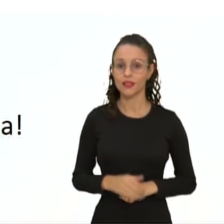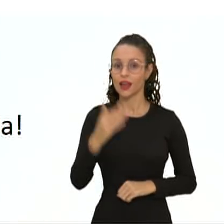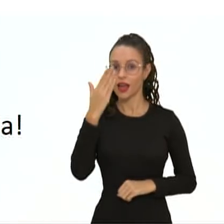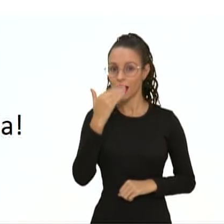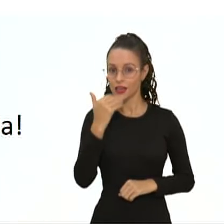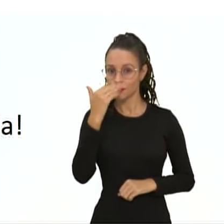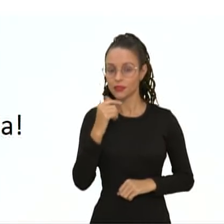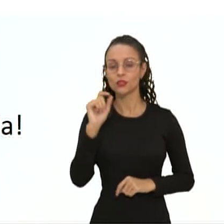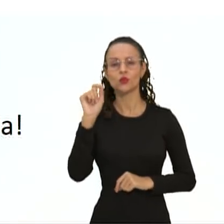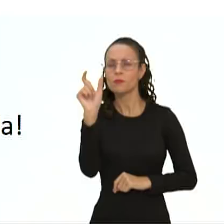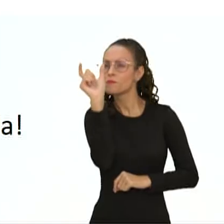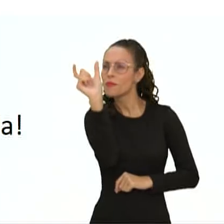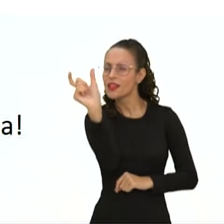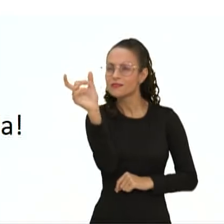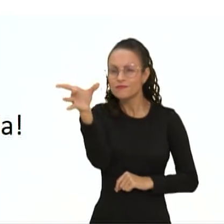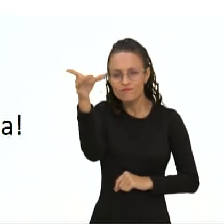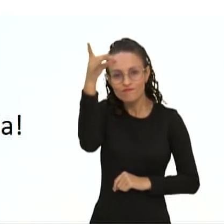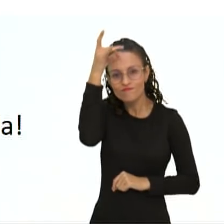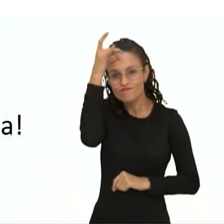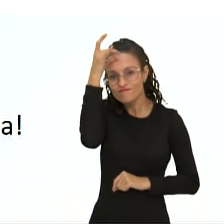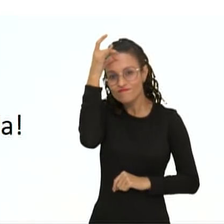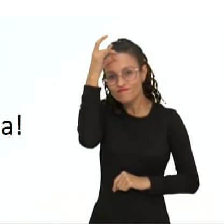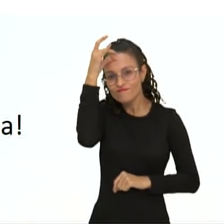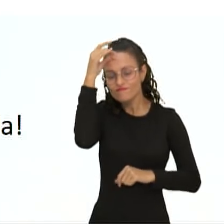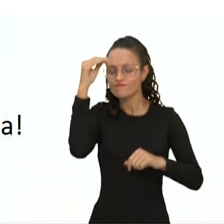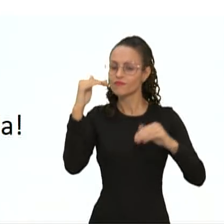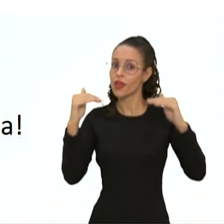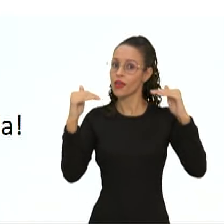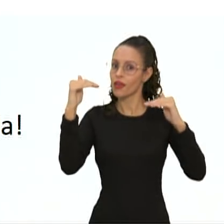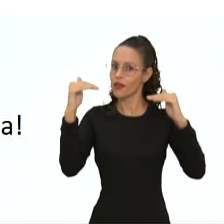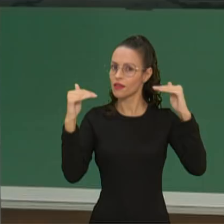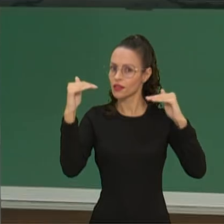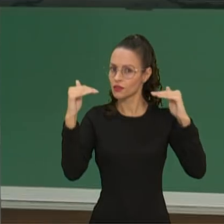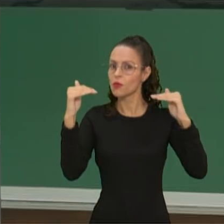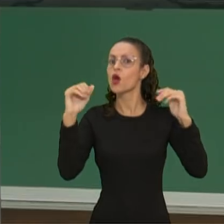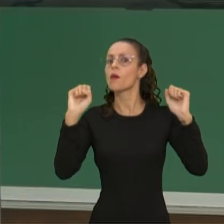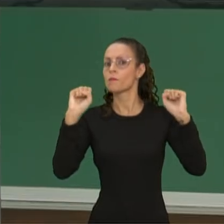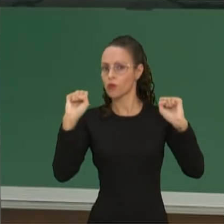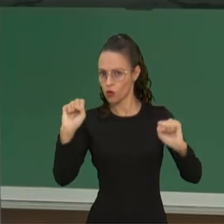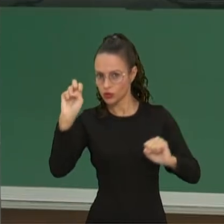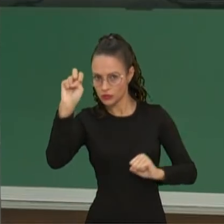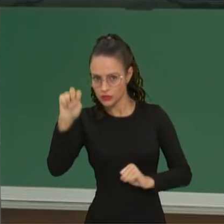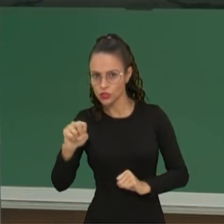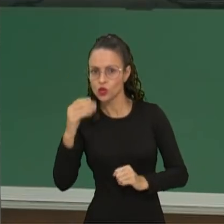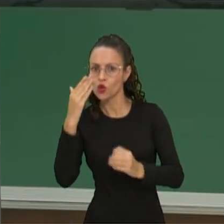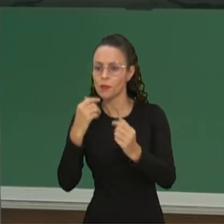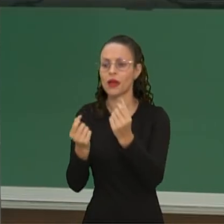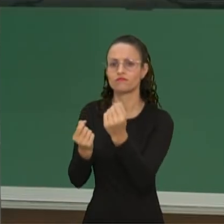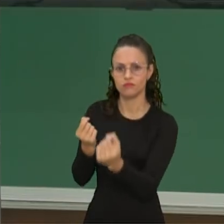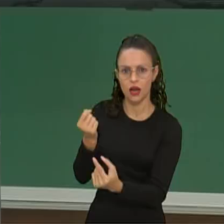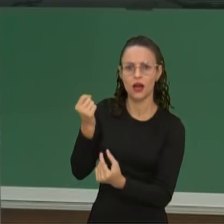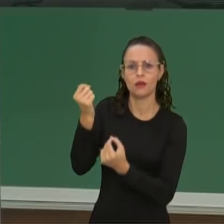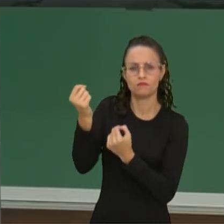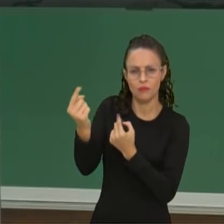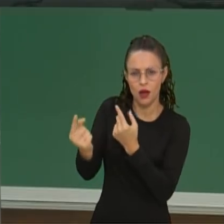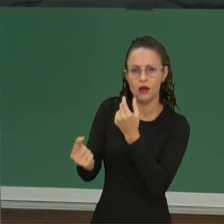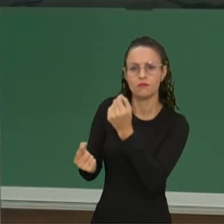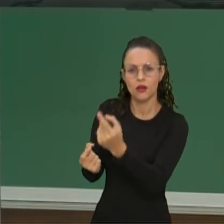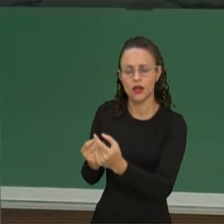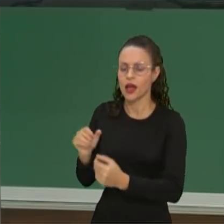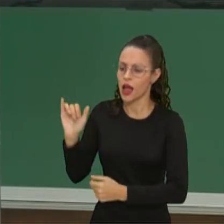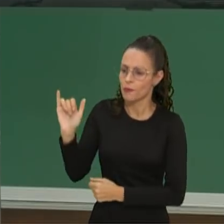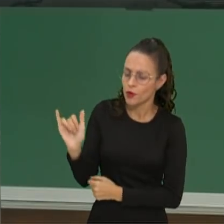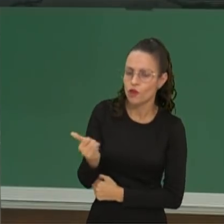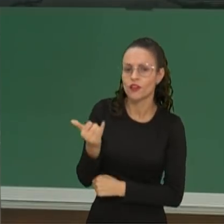a palavra que tem que estar sempre na nossa cabeça é equilíbrio. Nós podemos sim comer, às vezes, dar uma exageradinha,